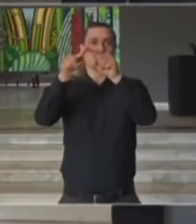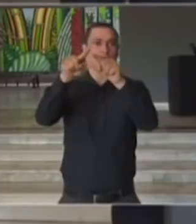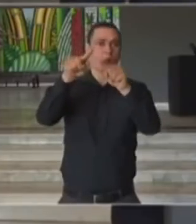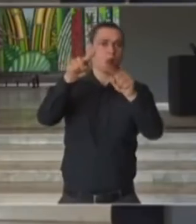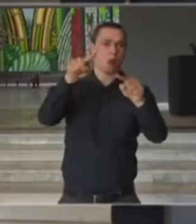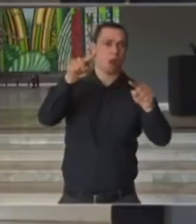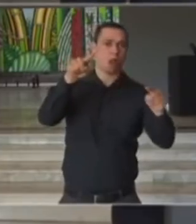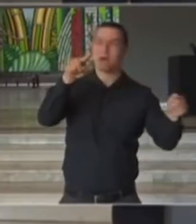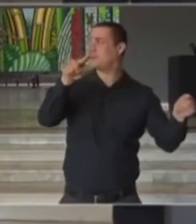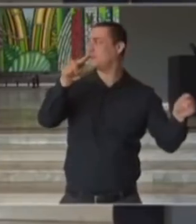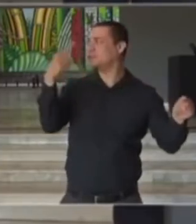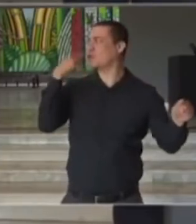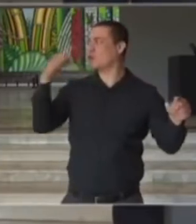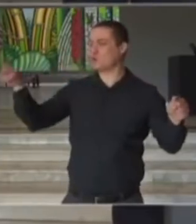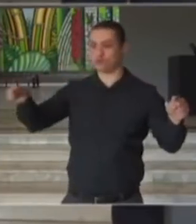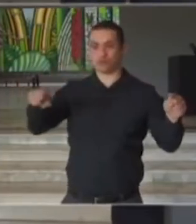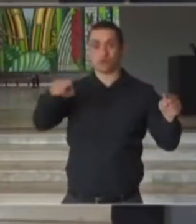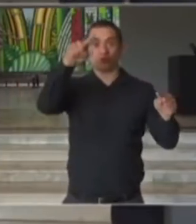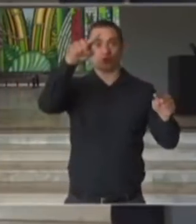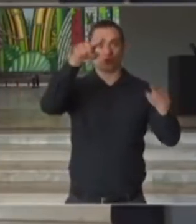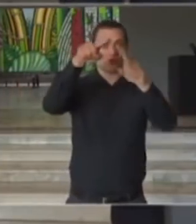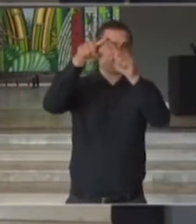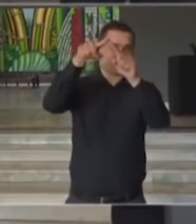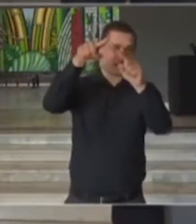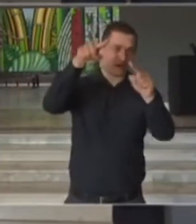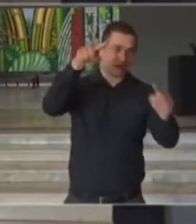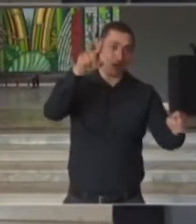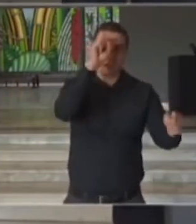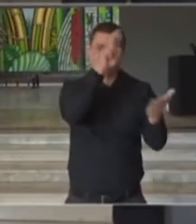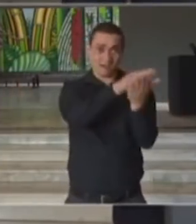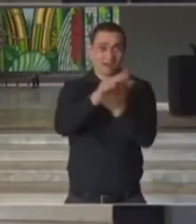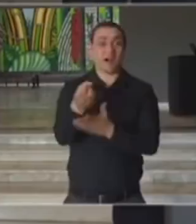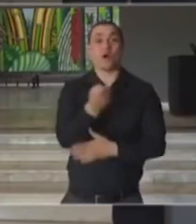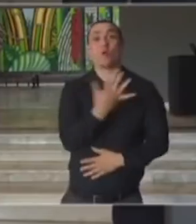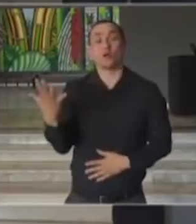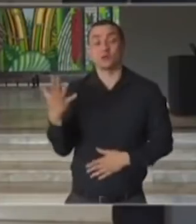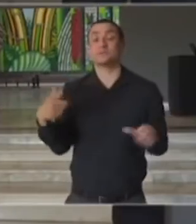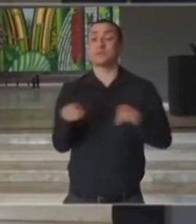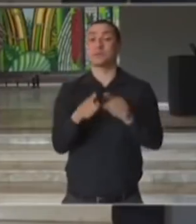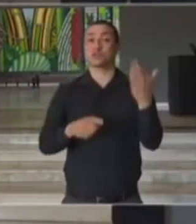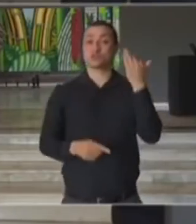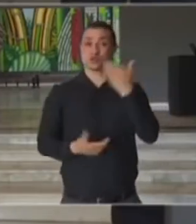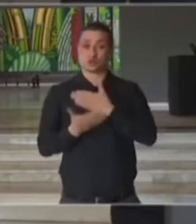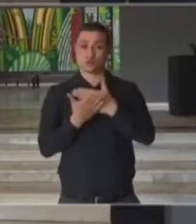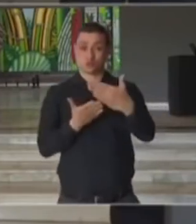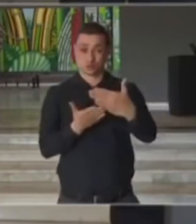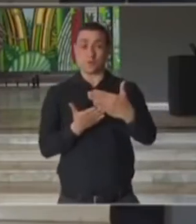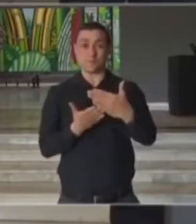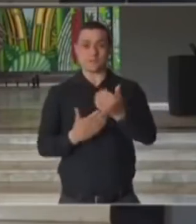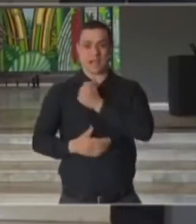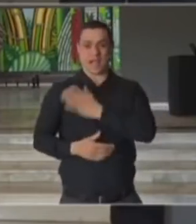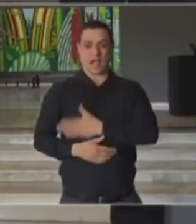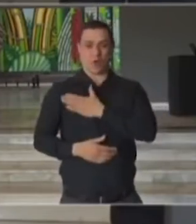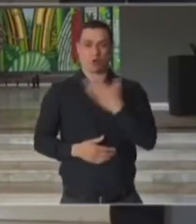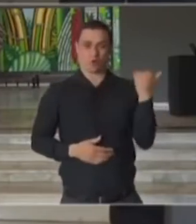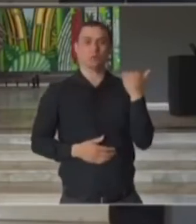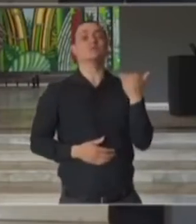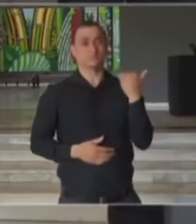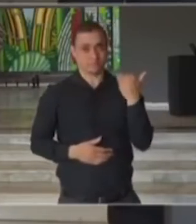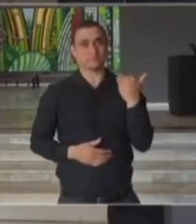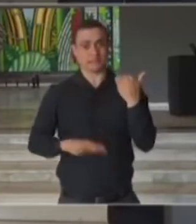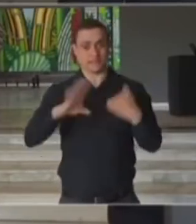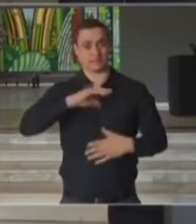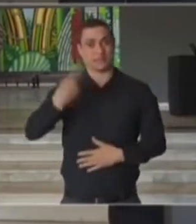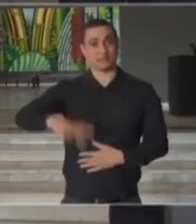redução da quantidade de novas internações e desde do início de agosto a cidade já